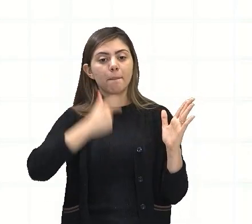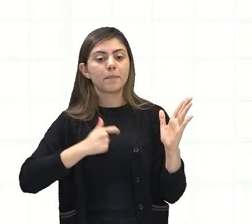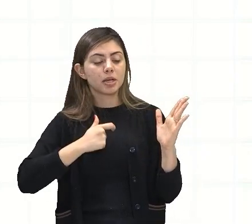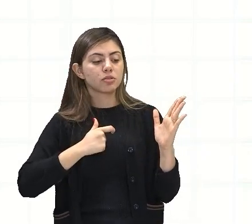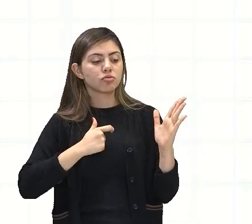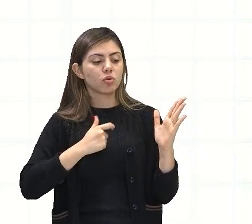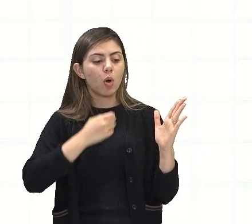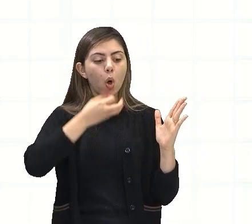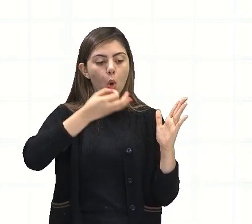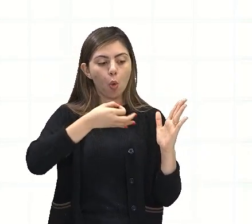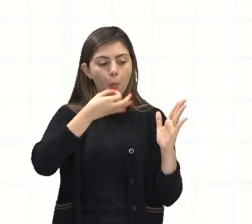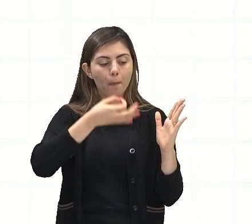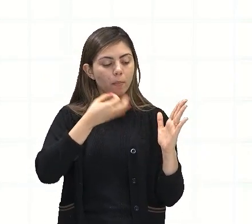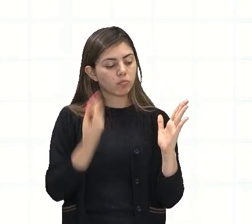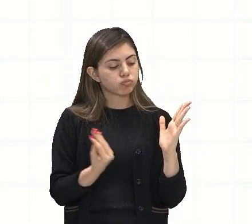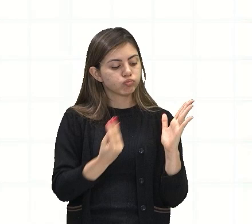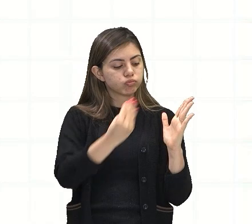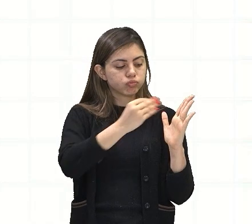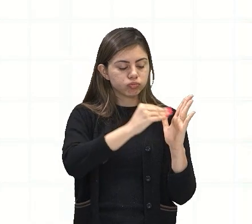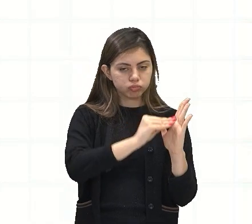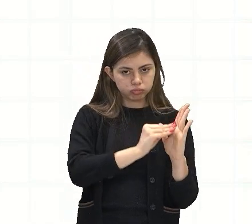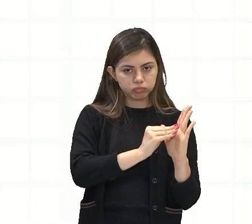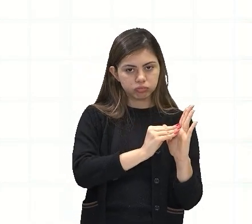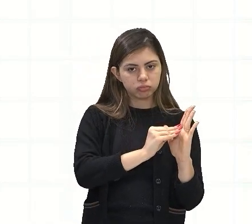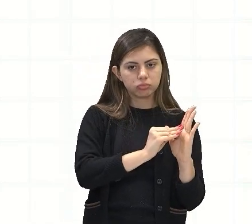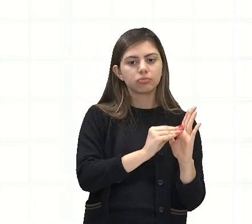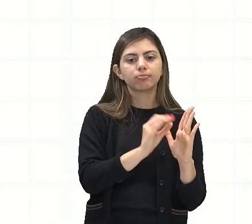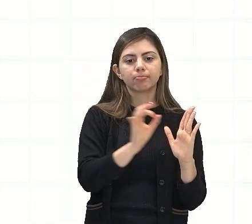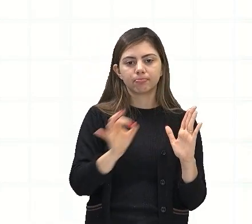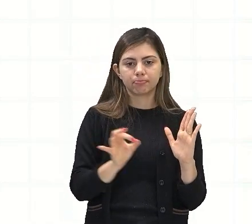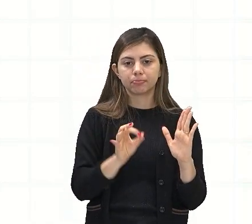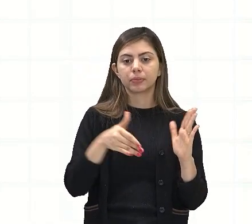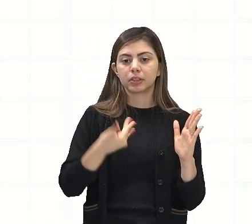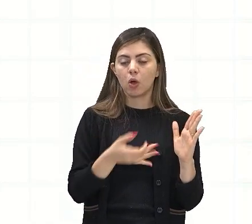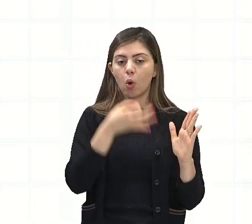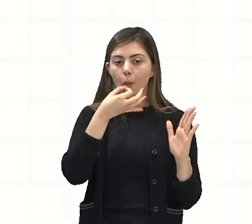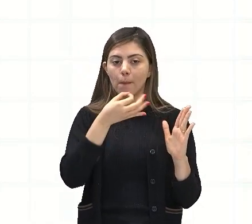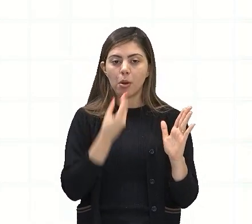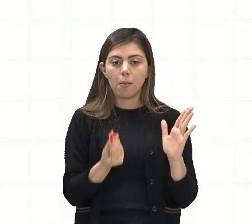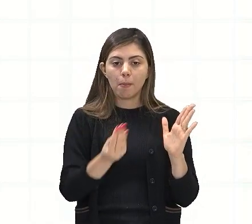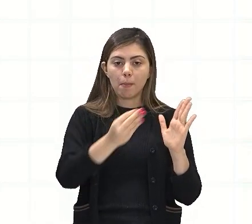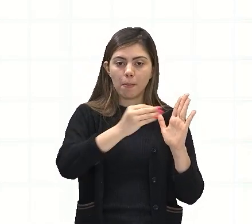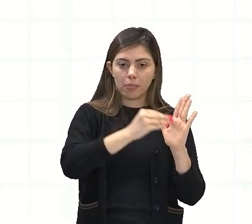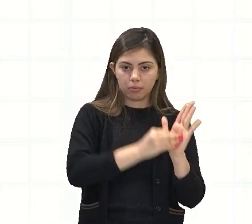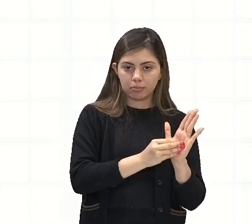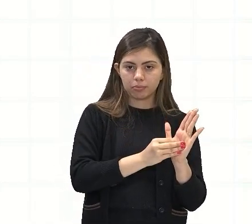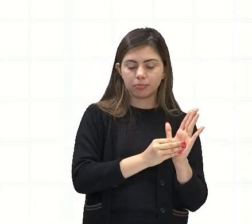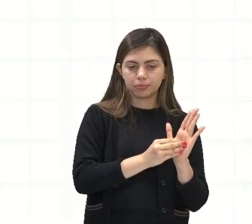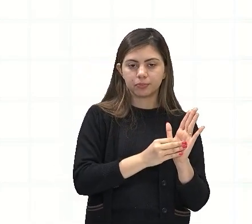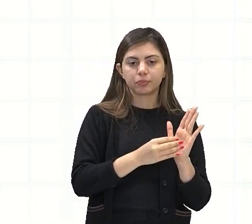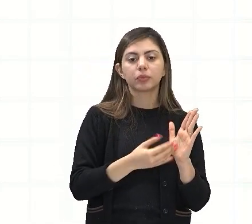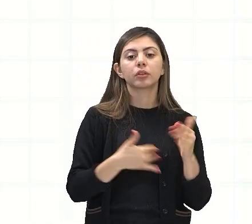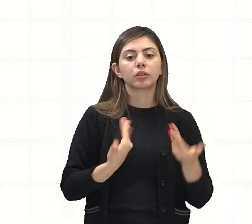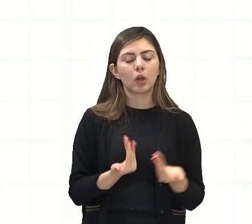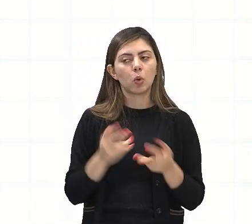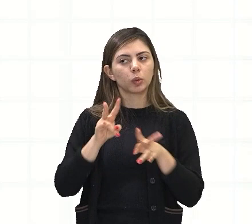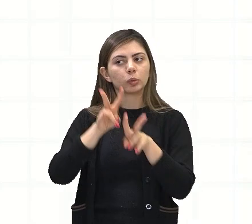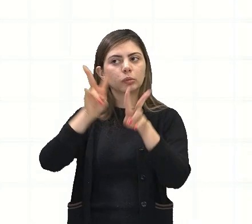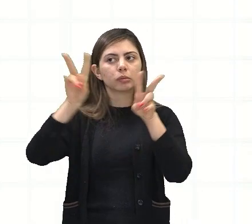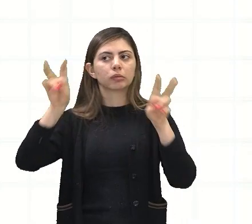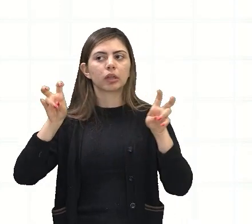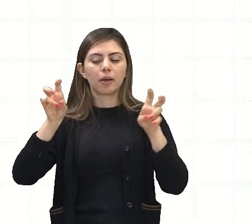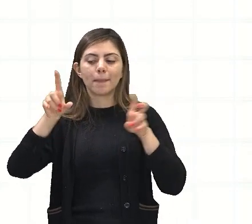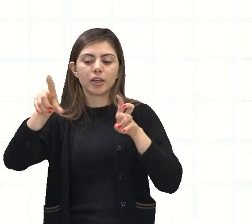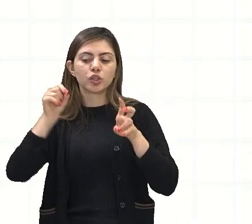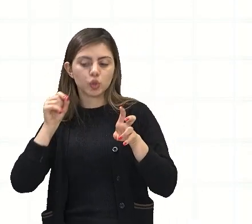esse assunto. Ele vai apresentar e vai se posicionar. Apresenta um determinado